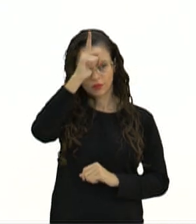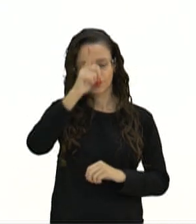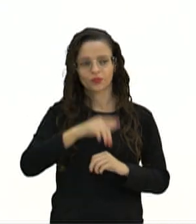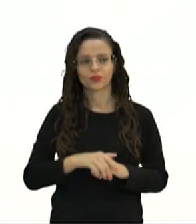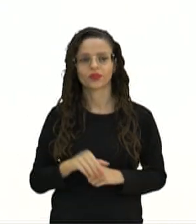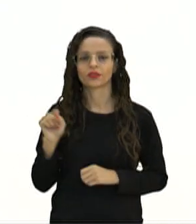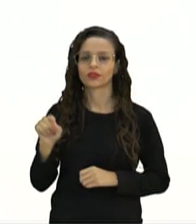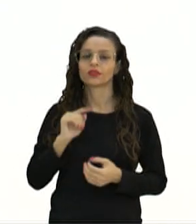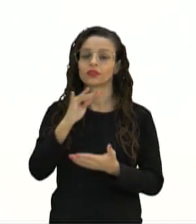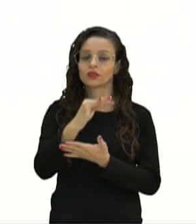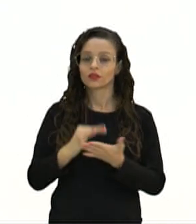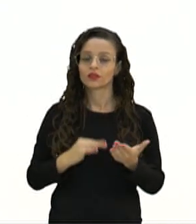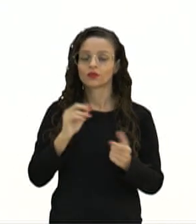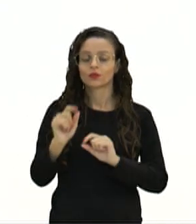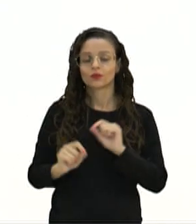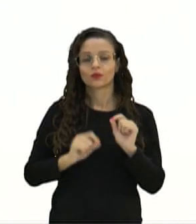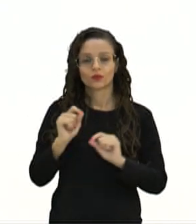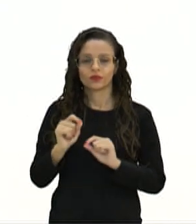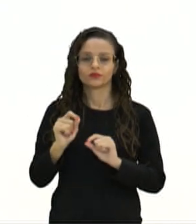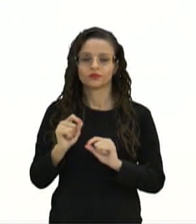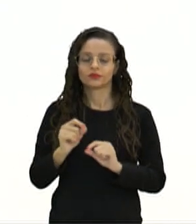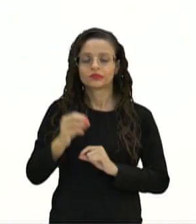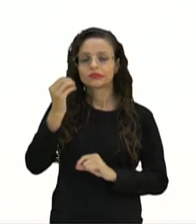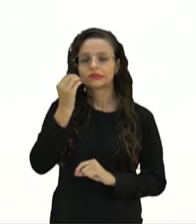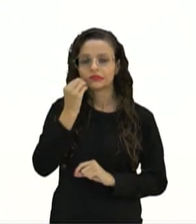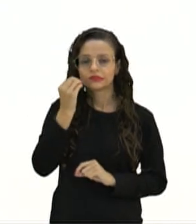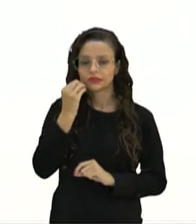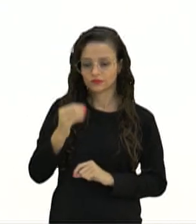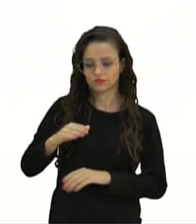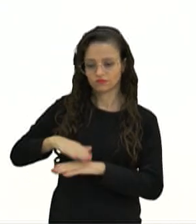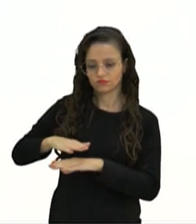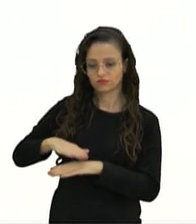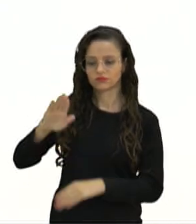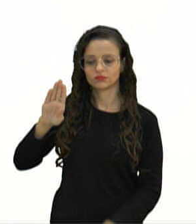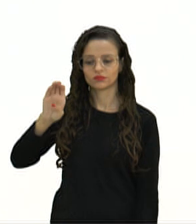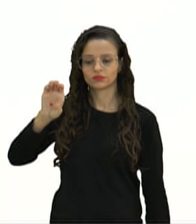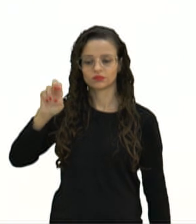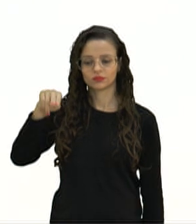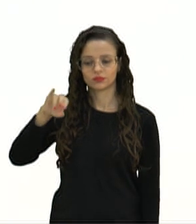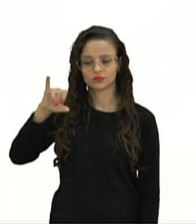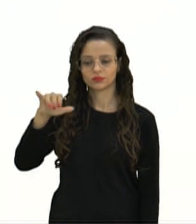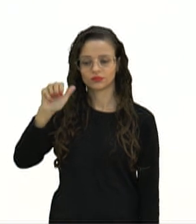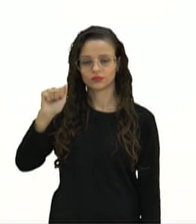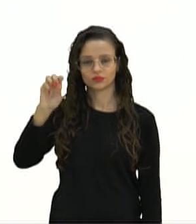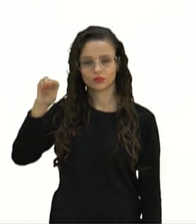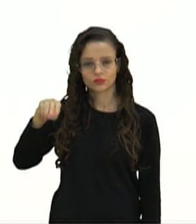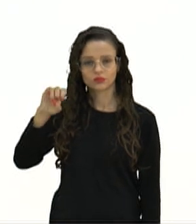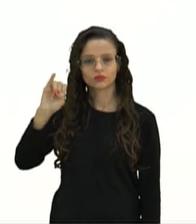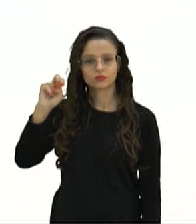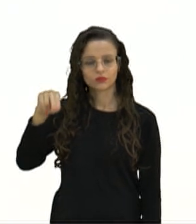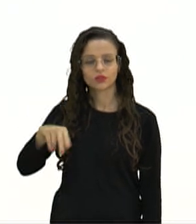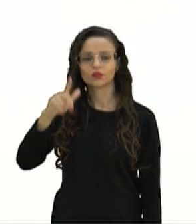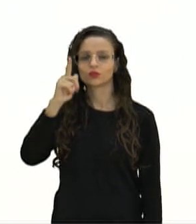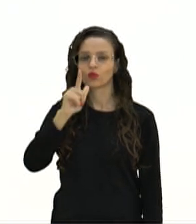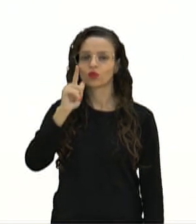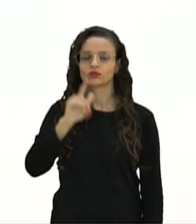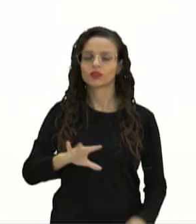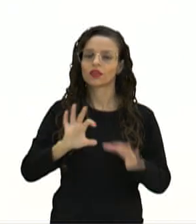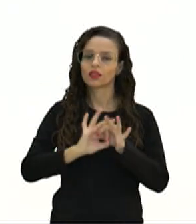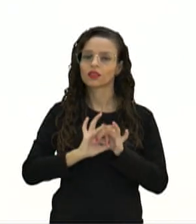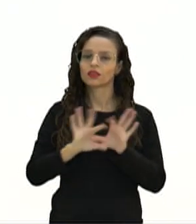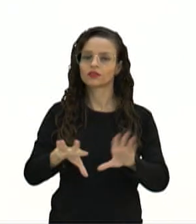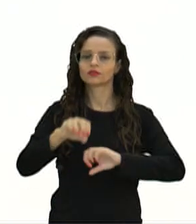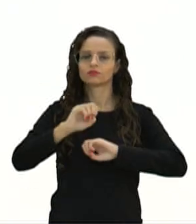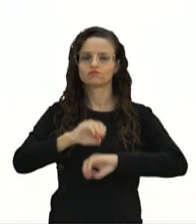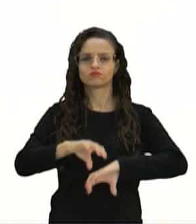texto foi a tentativa do Benjamin de conquistar a livre docência, que é